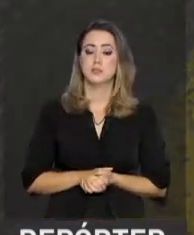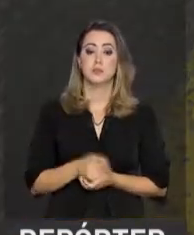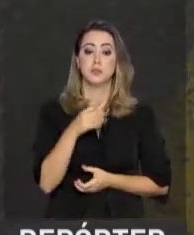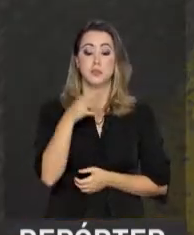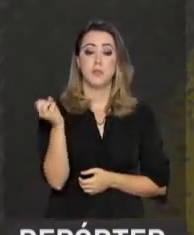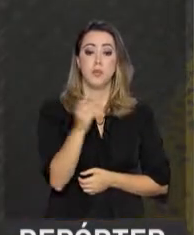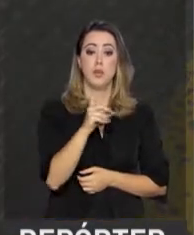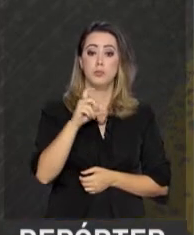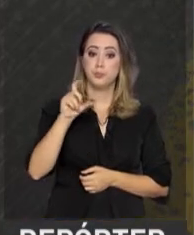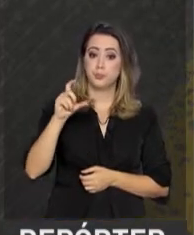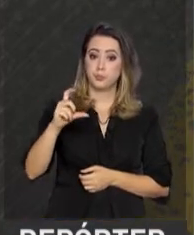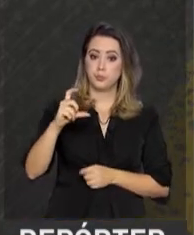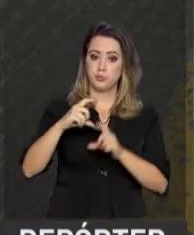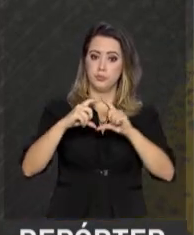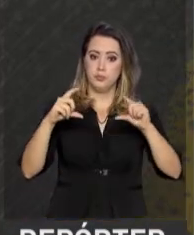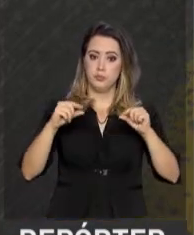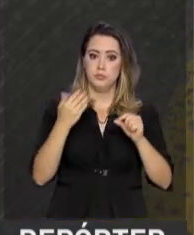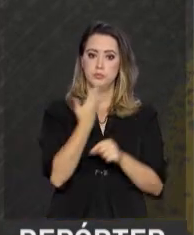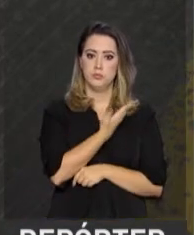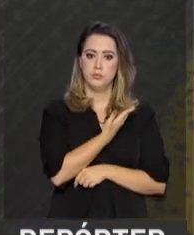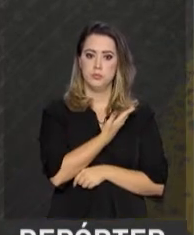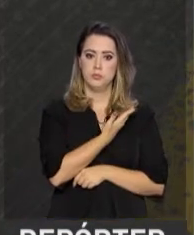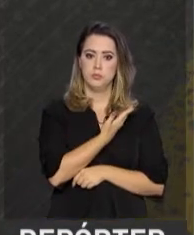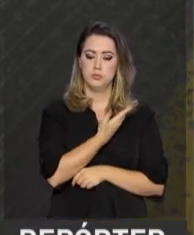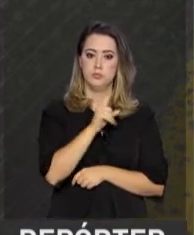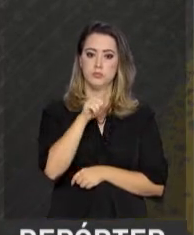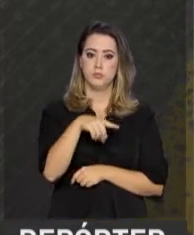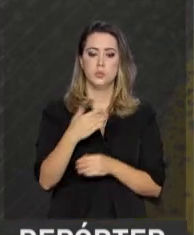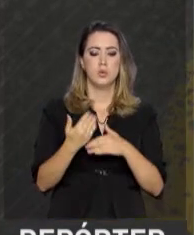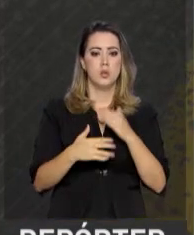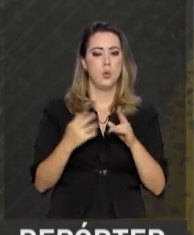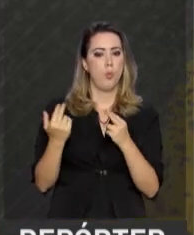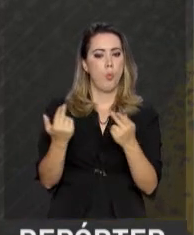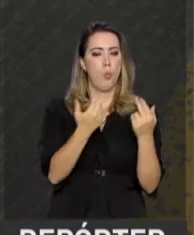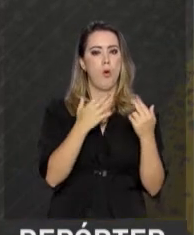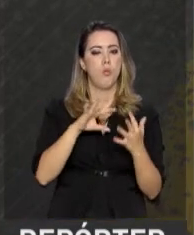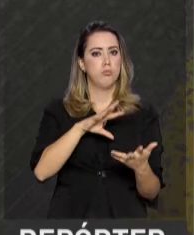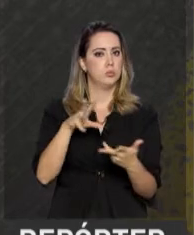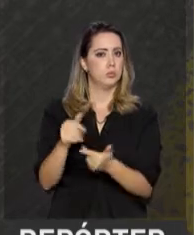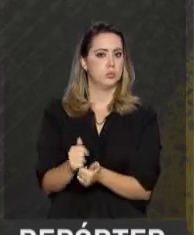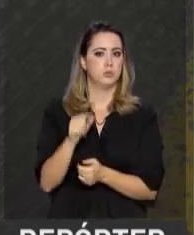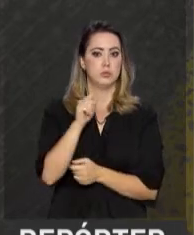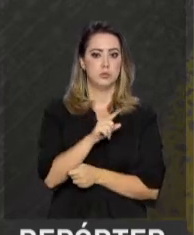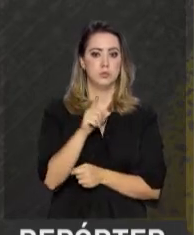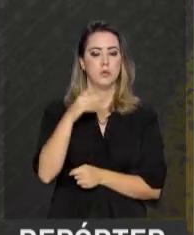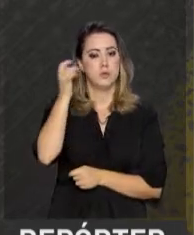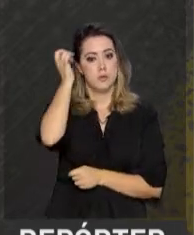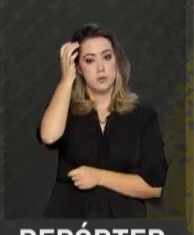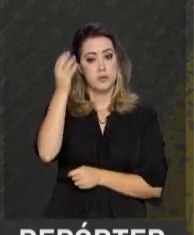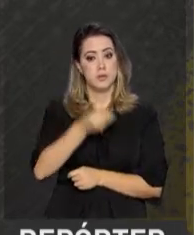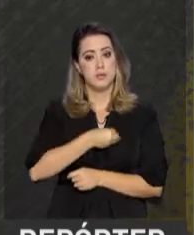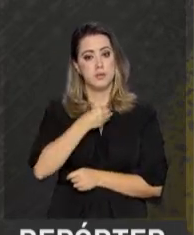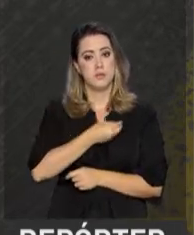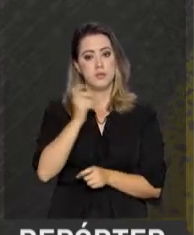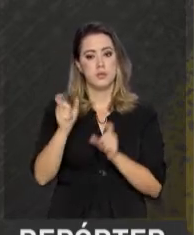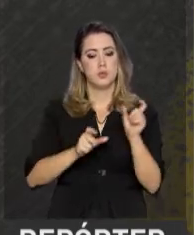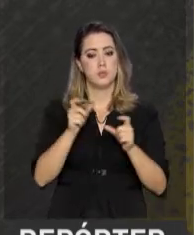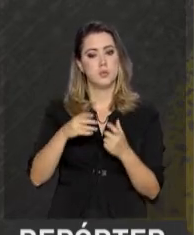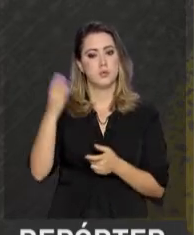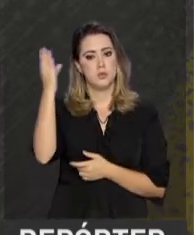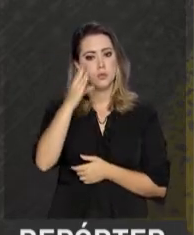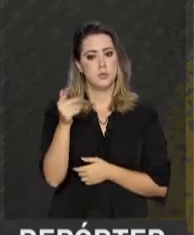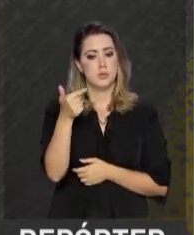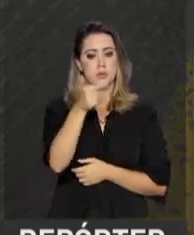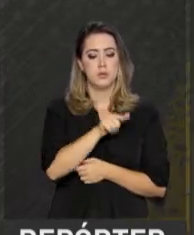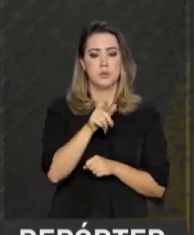nova carteira de motorista vai parecer um cartão de crédito e segue padrão internacional, o que deve facilitar a vida dos condutores brasileiros